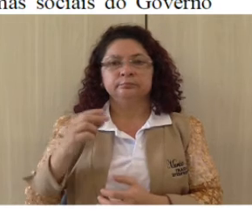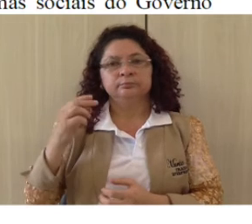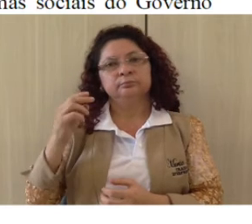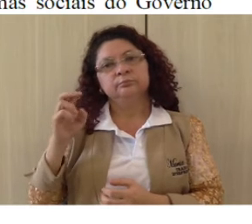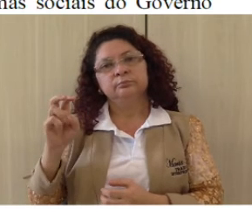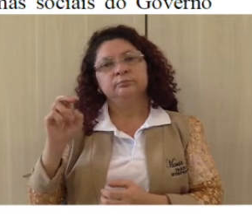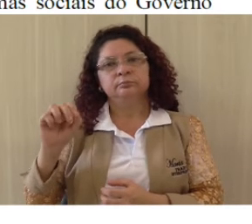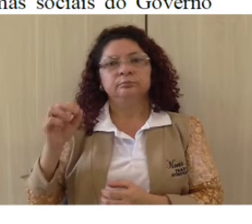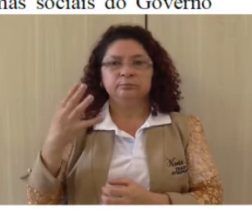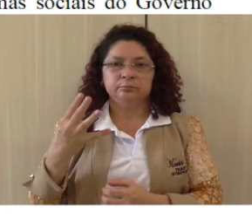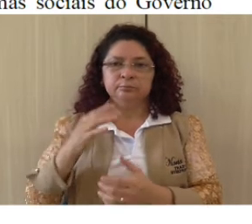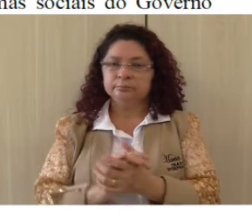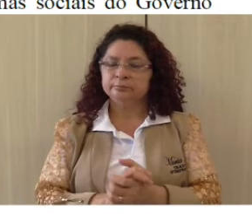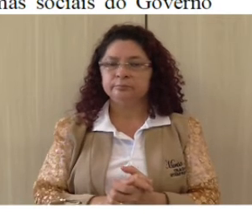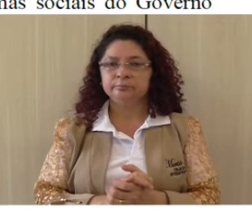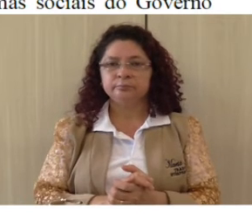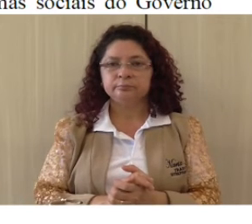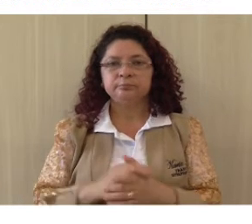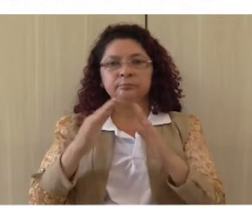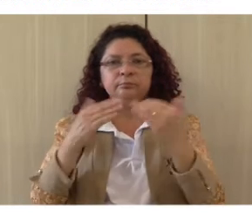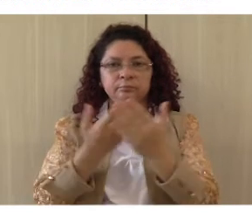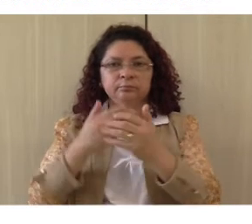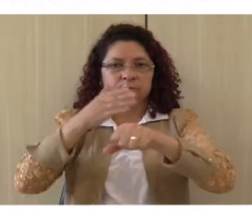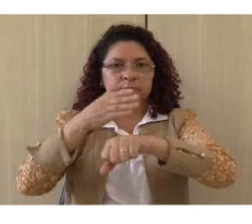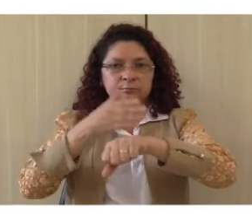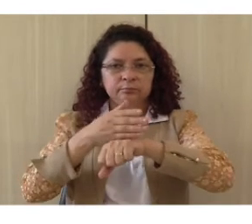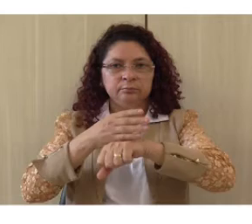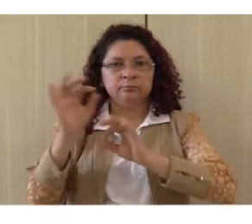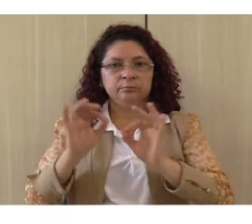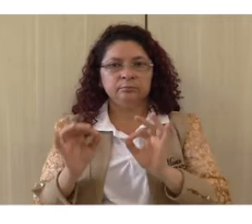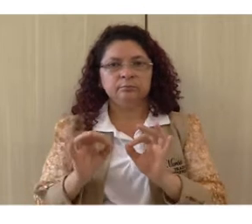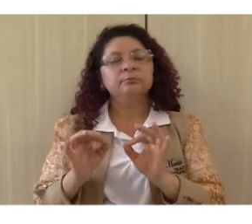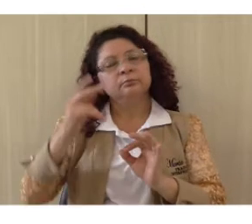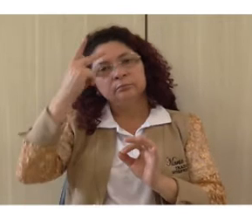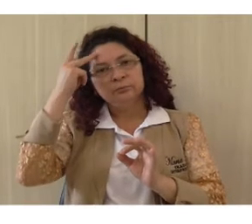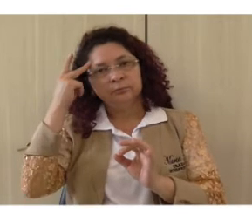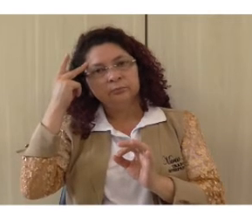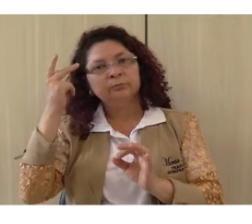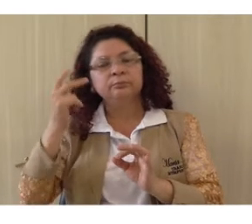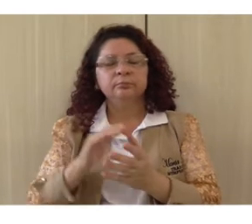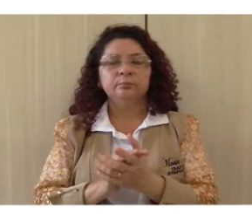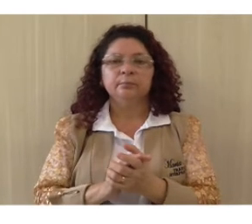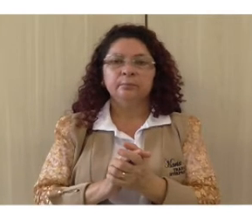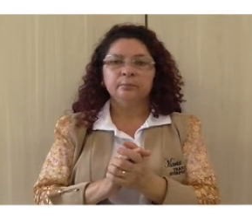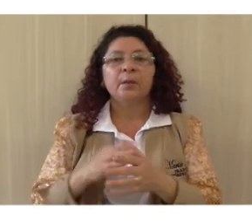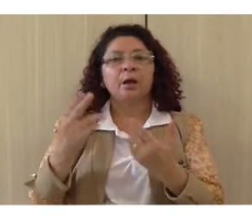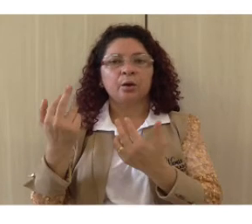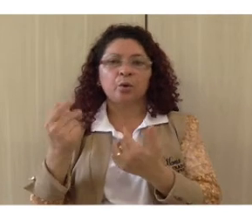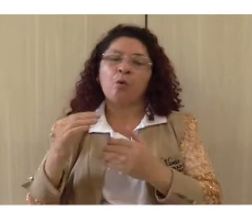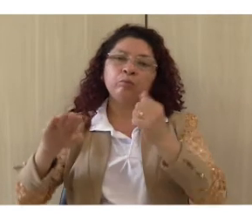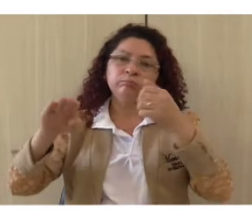concorrer às vagas do sistema de cotas para escolas públicas, reservadas aos candidatos com renda familiar bruta igual